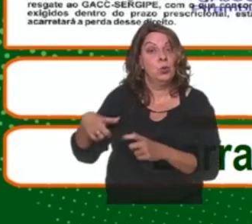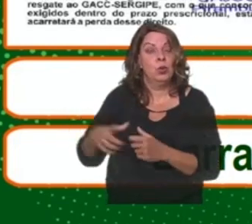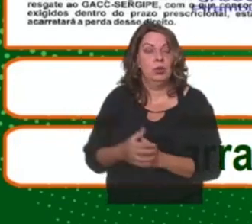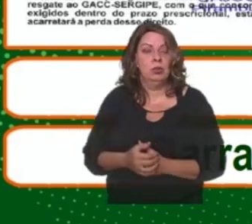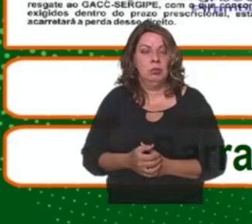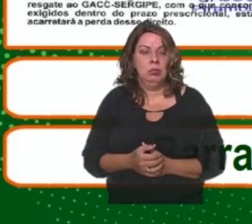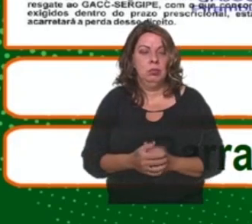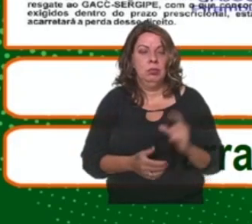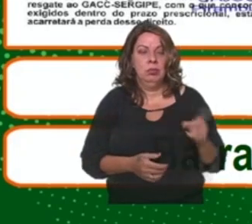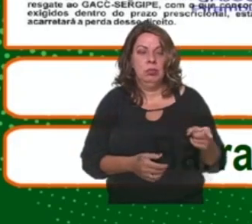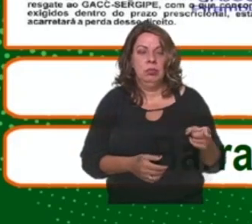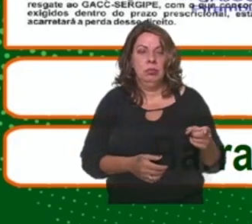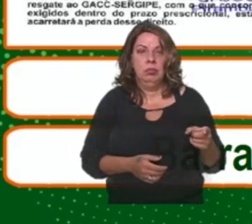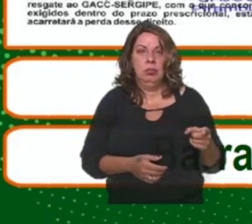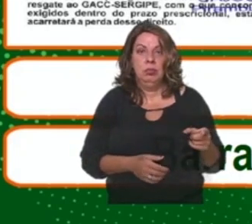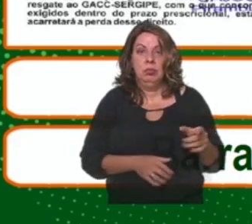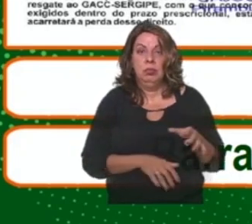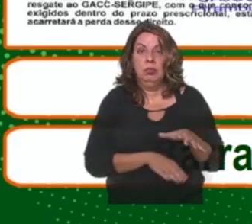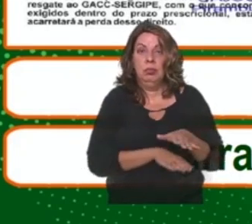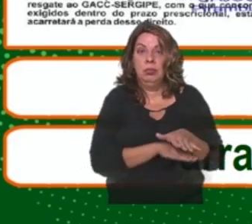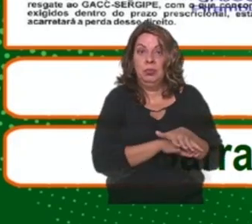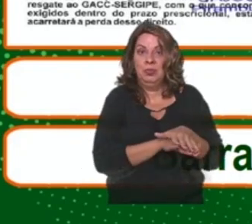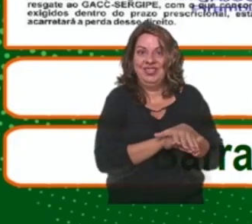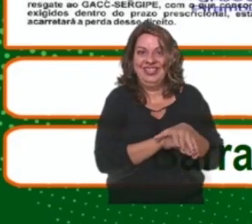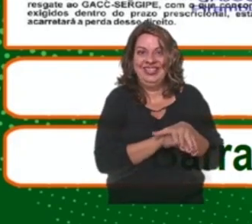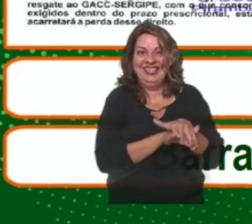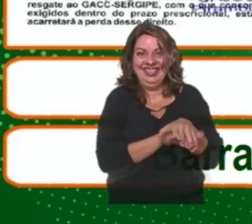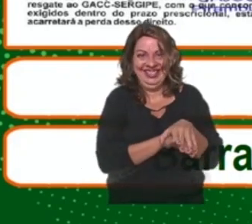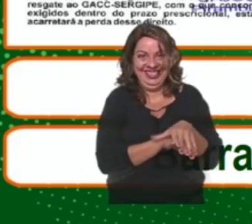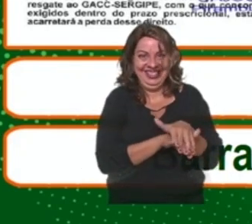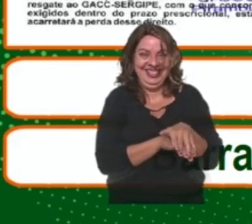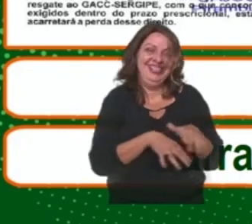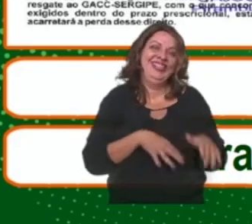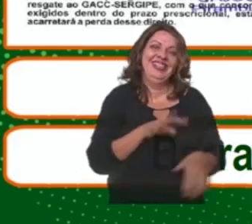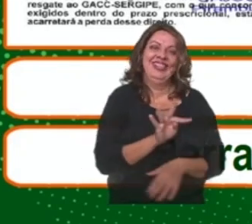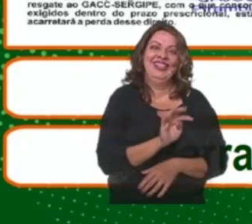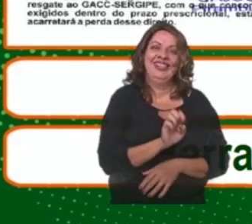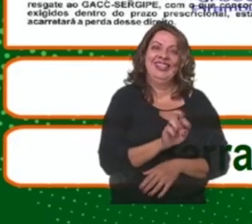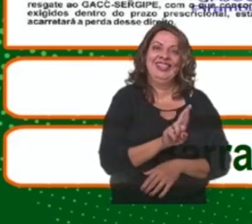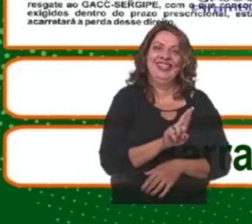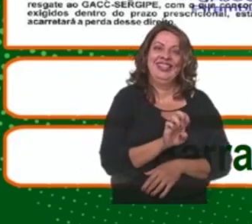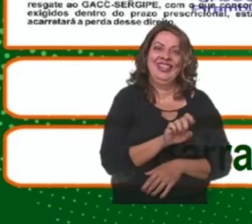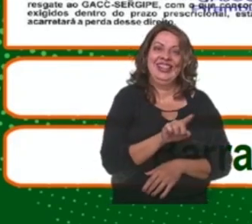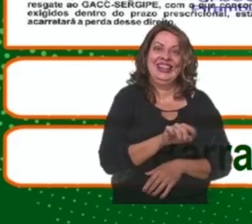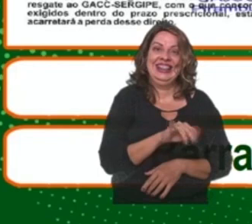mais fácil de ler, que é Pirambu, e lá mora Terezinha da Conceição. Numeração do título é